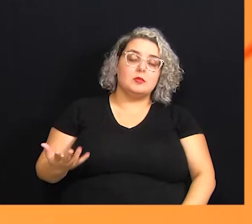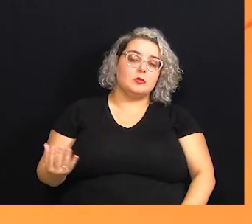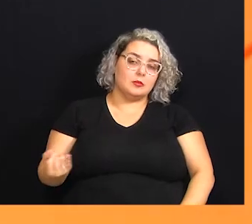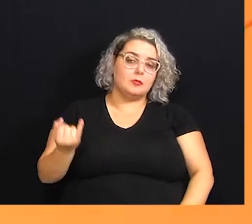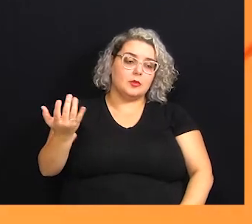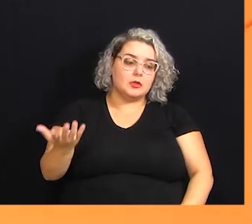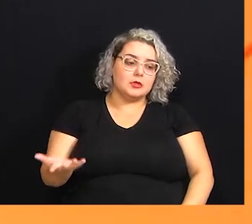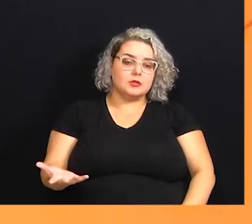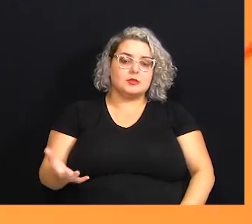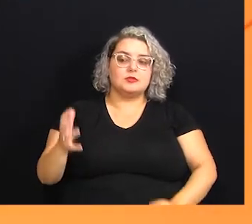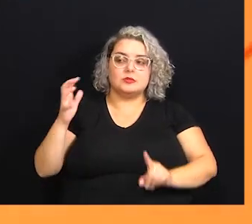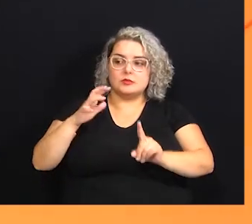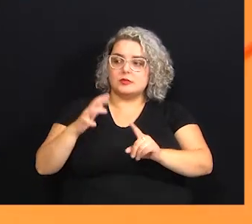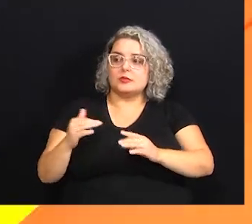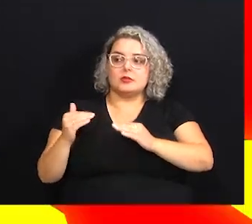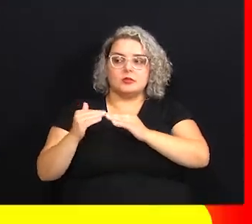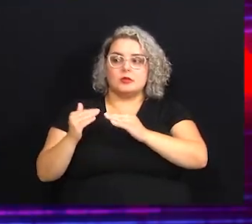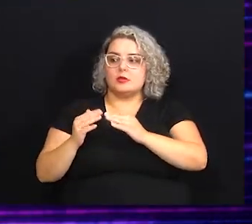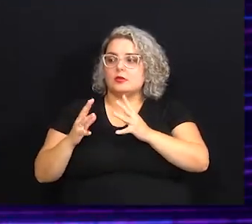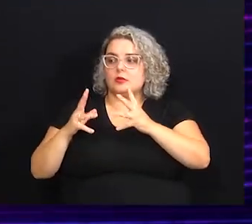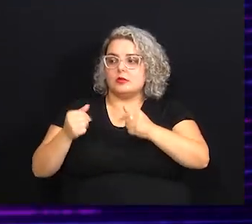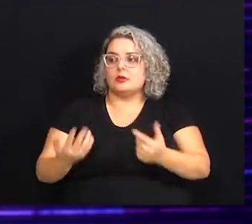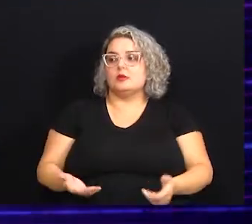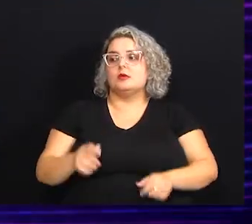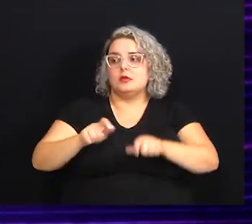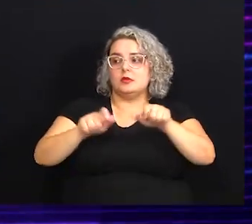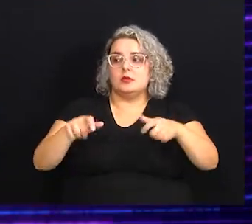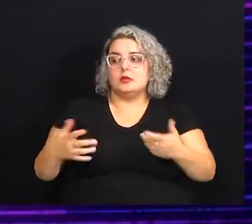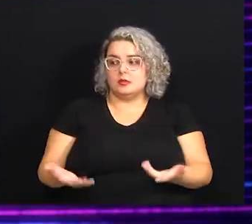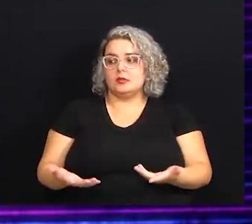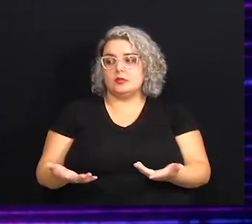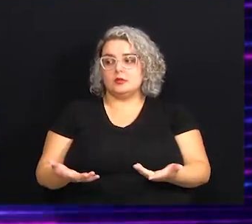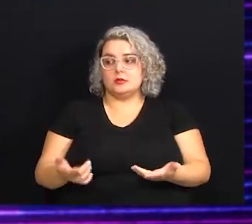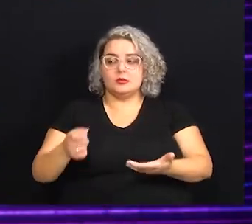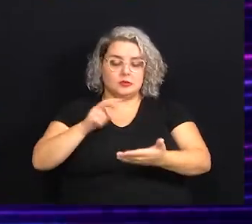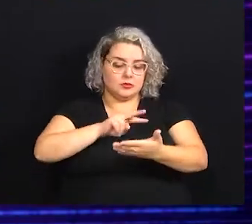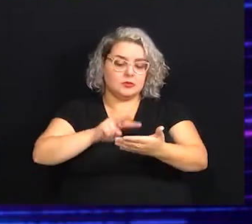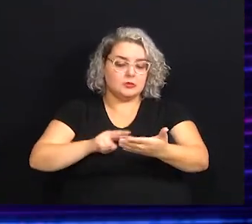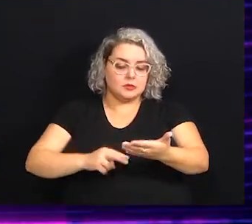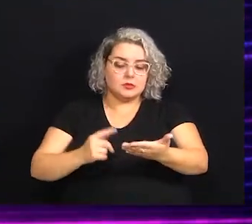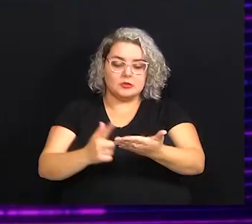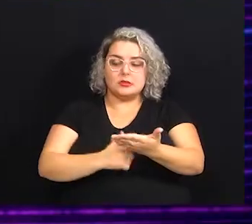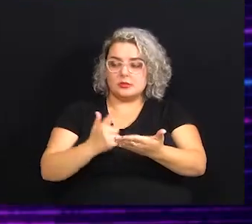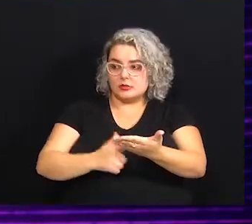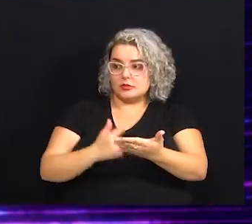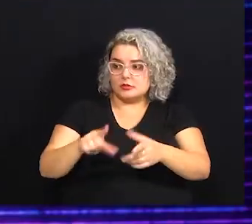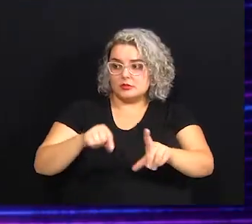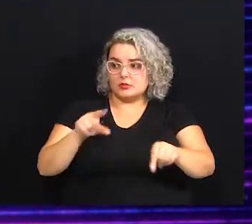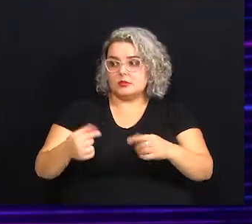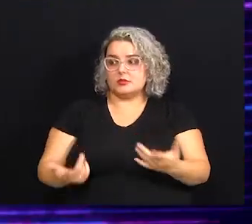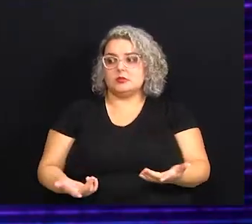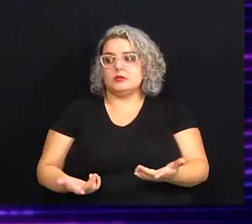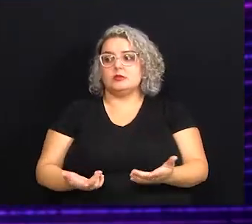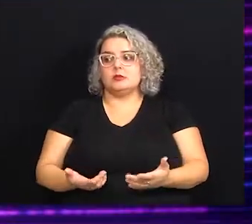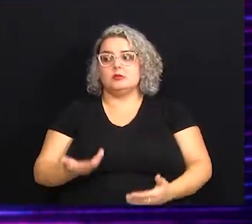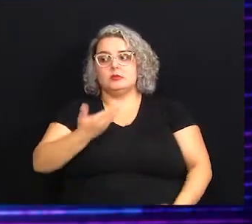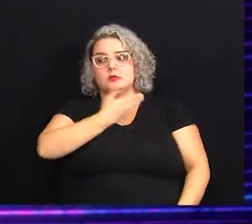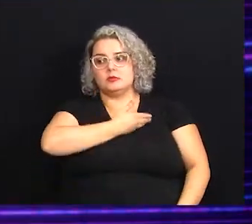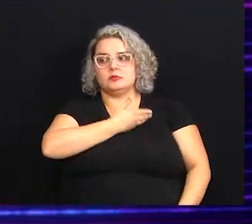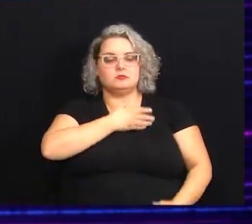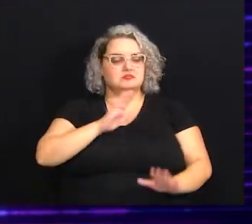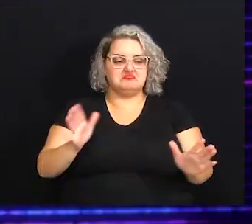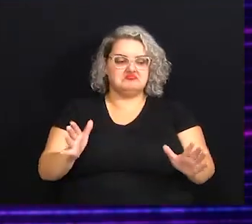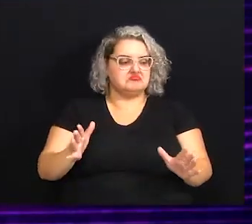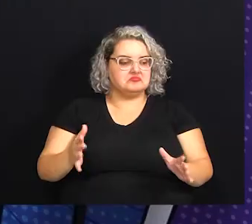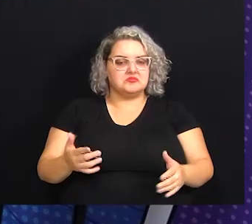do que você. E concordo plenamente. As pessoas que estão lendo o livro recentemente, né, pessoas que leram o livro, que não me conhecem, não somos amigos, não